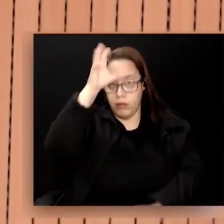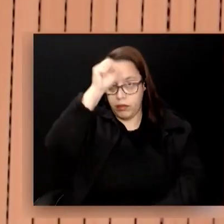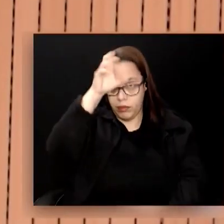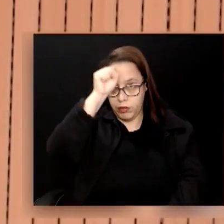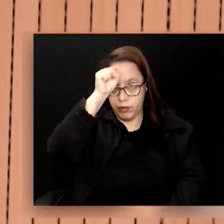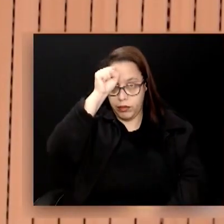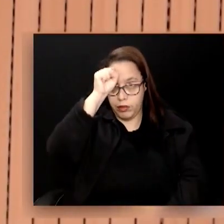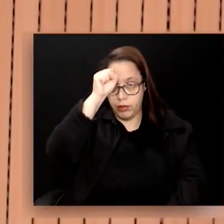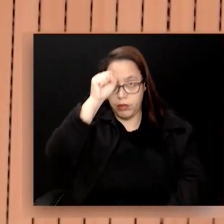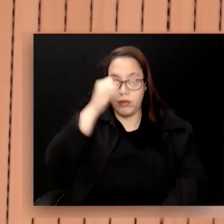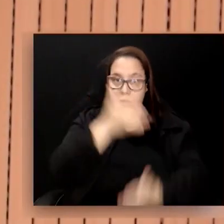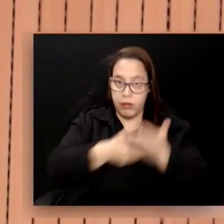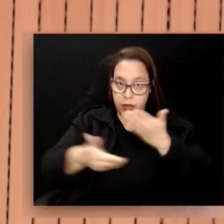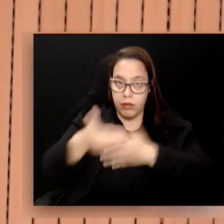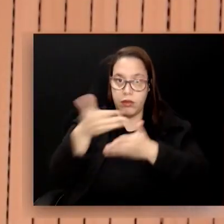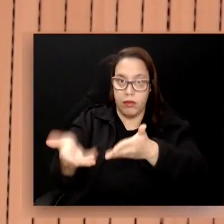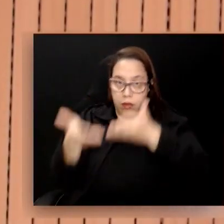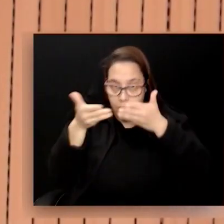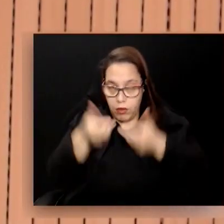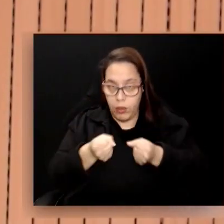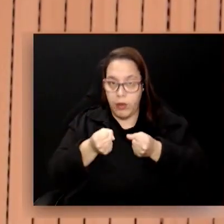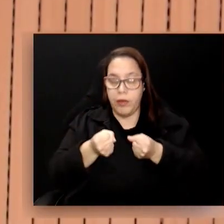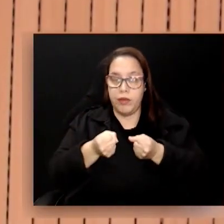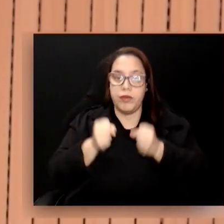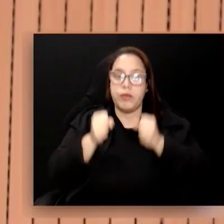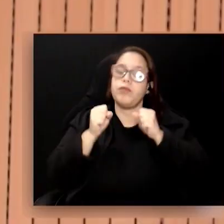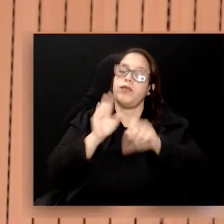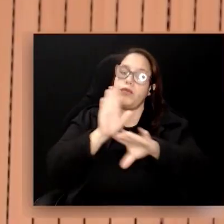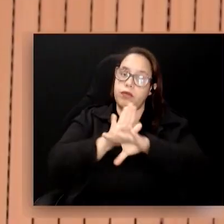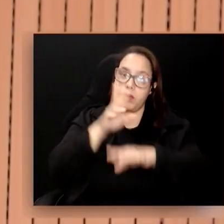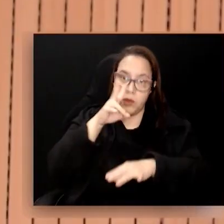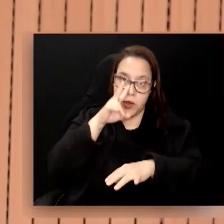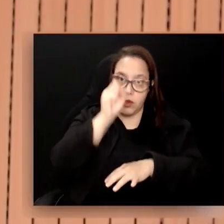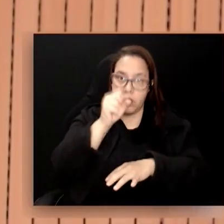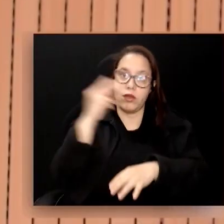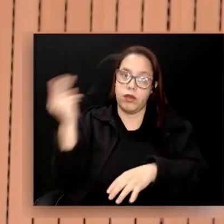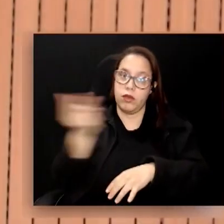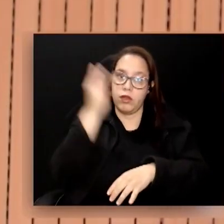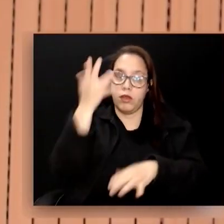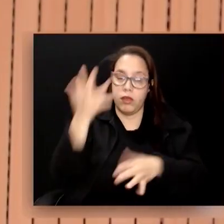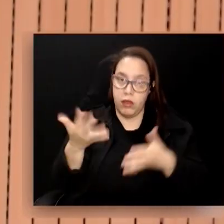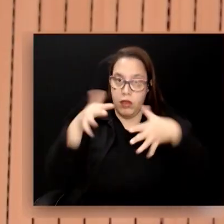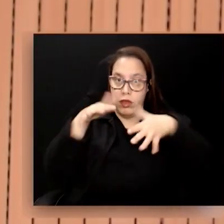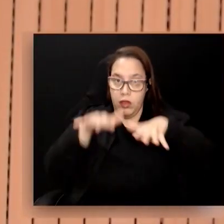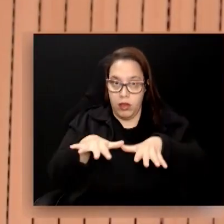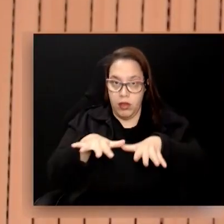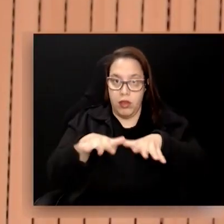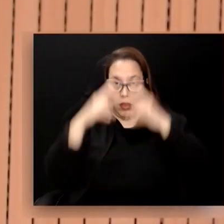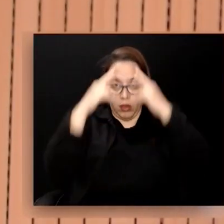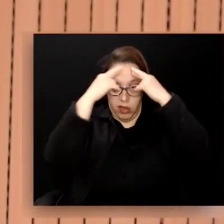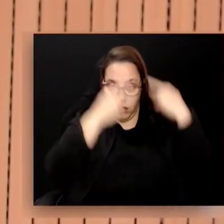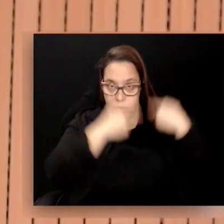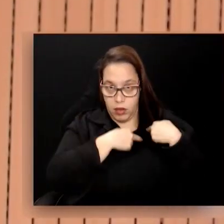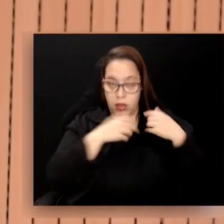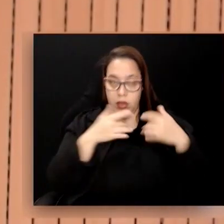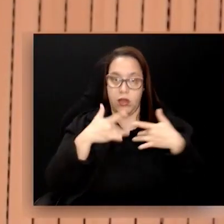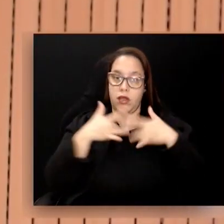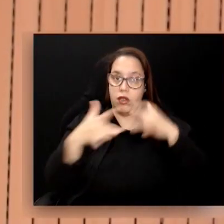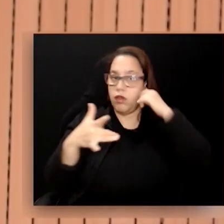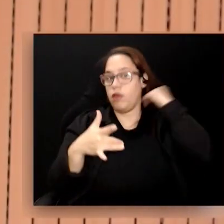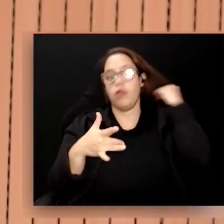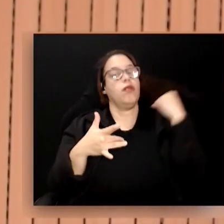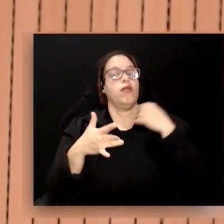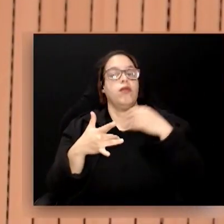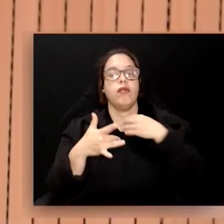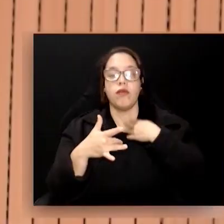e acolhimento. Que possamos juntos fortalecer valores de inclusão, respeito e solidariedade, reconhecendo